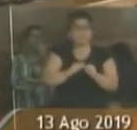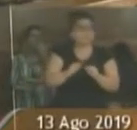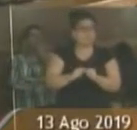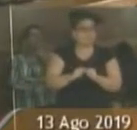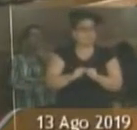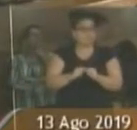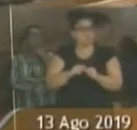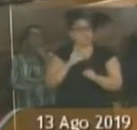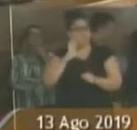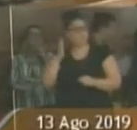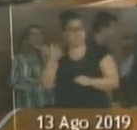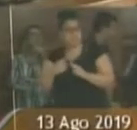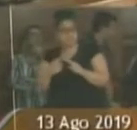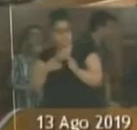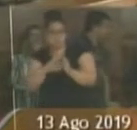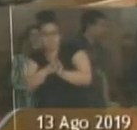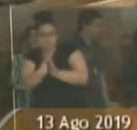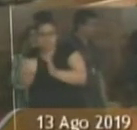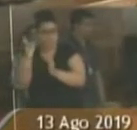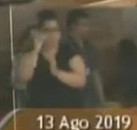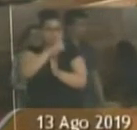caminho melhor, porque esse caminho não está dando certo.